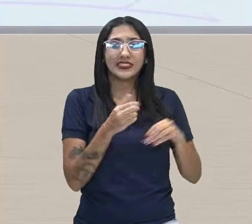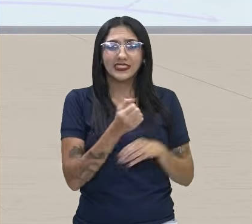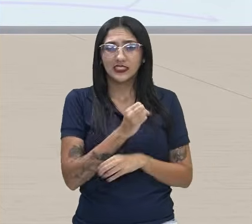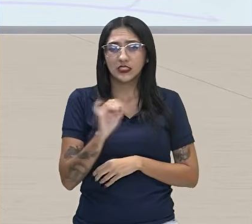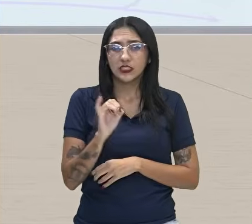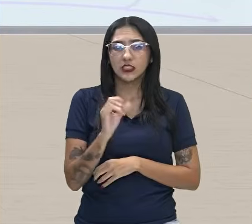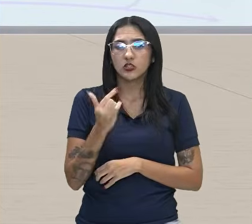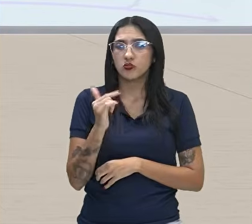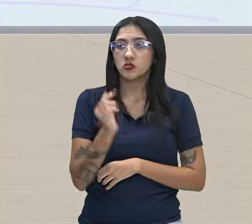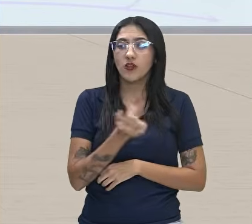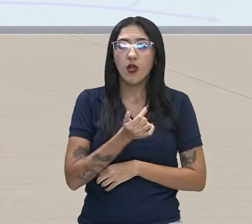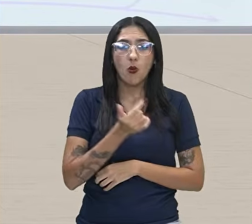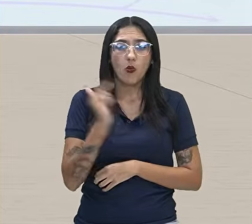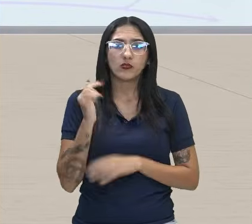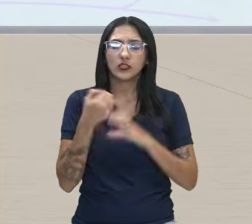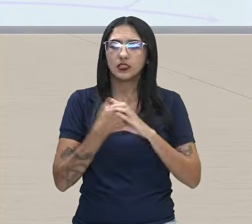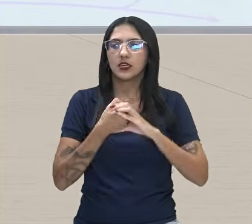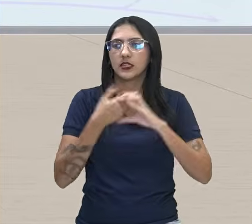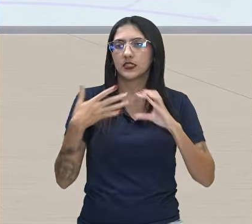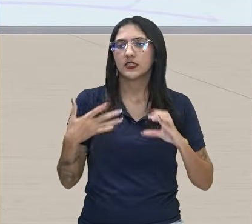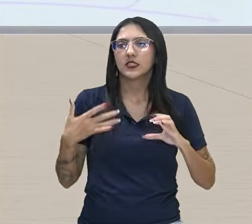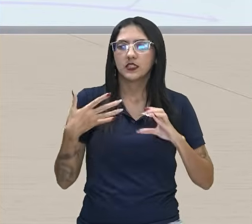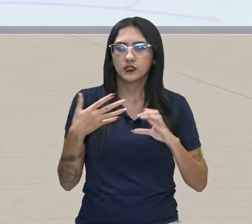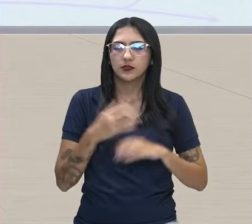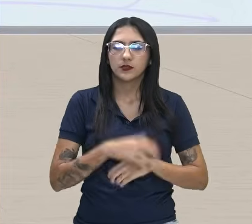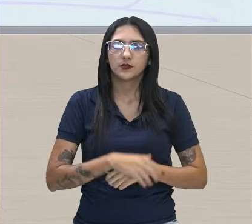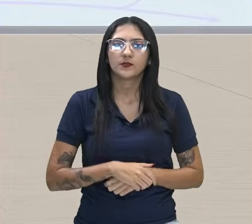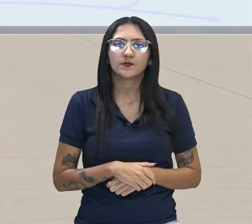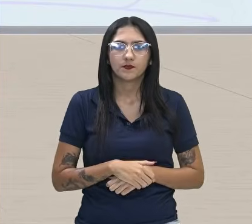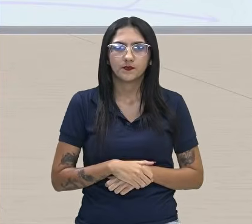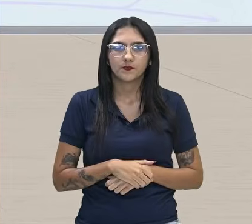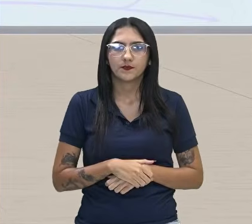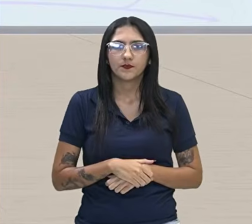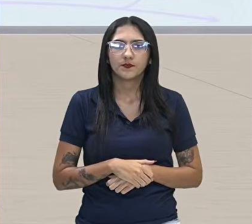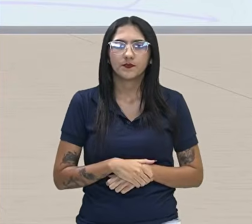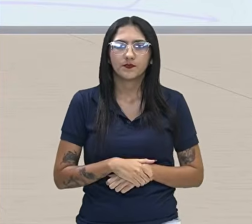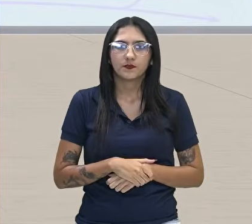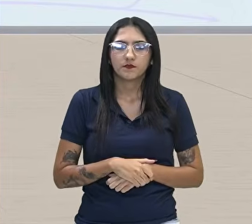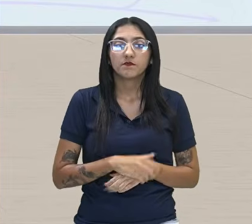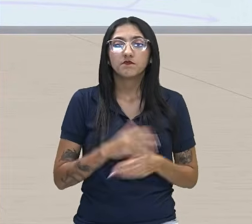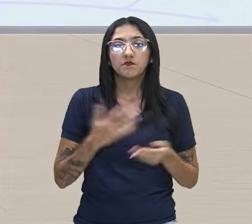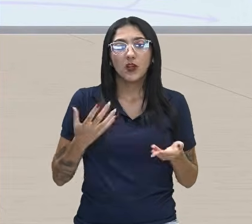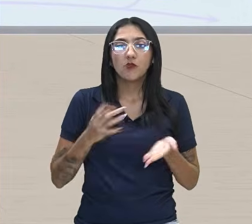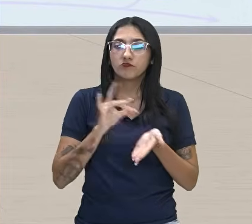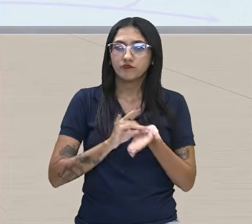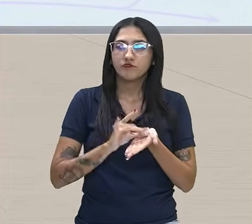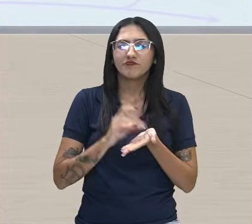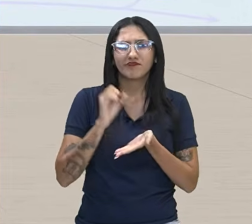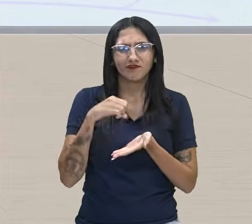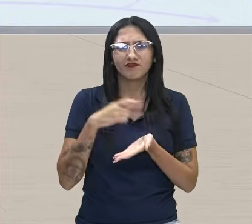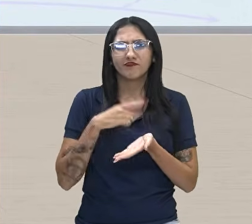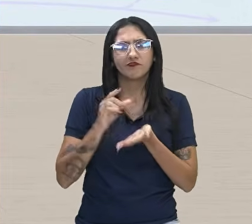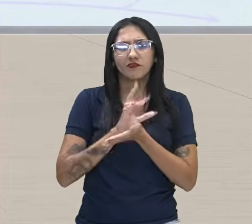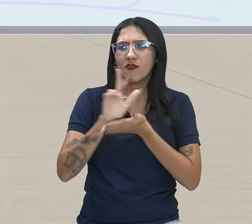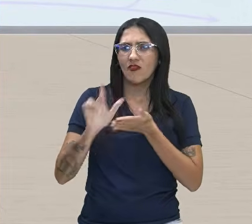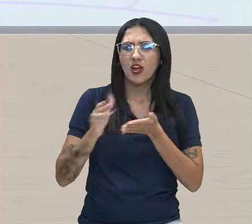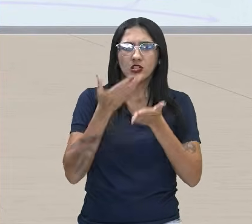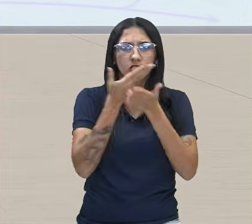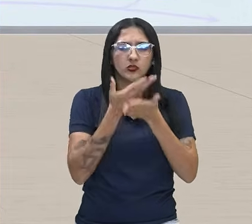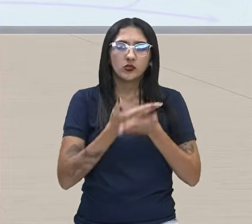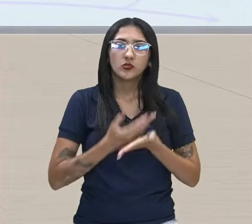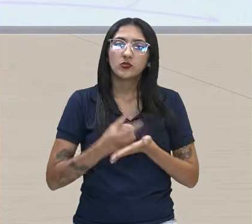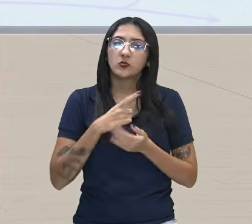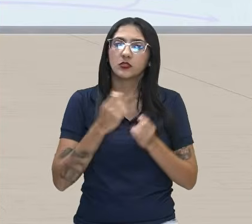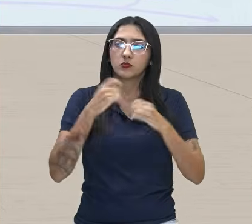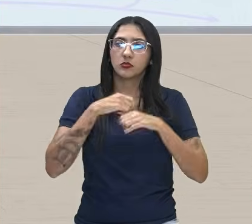características, outros fatores climáticos que podem influenciar. Então, realmente são vários estudos para caracterizar